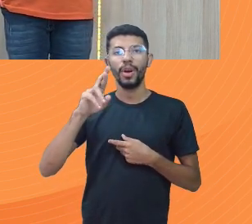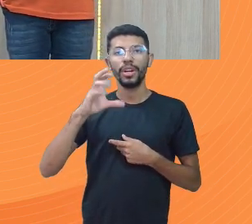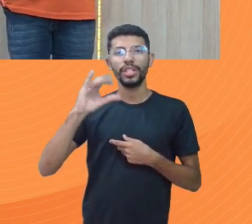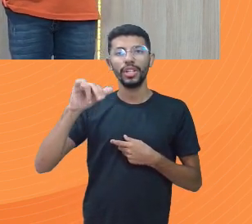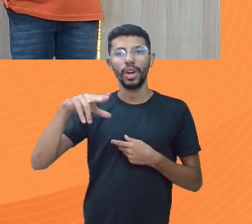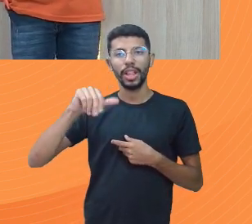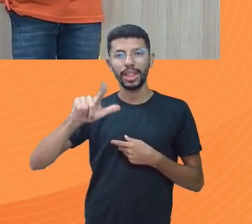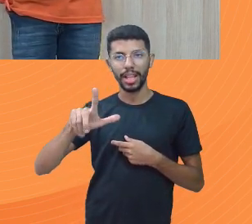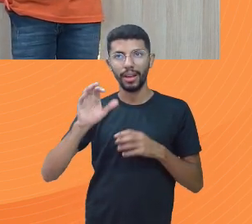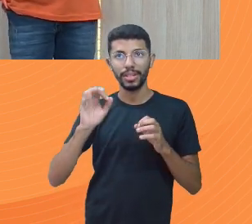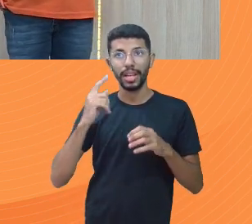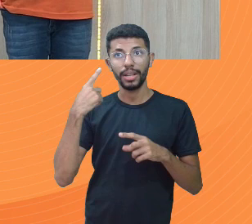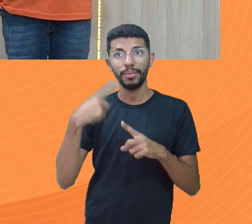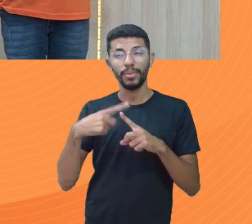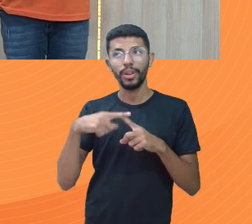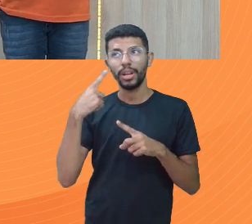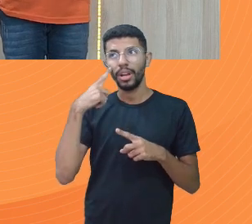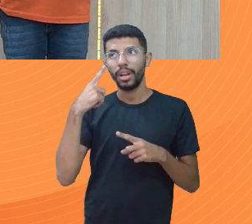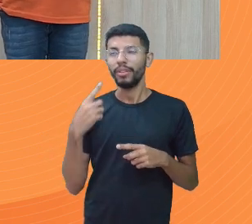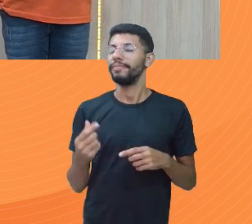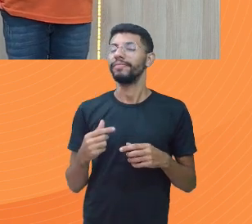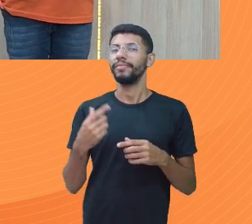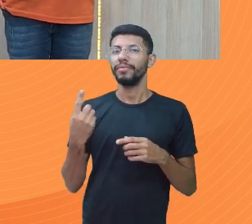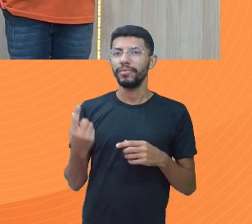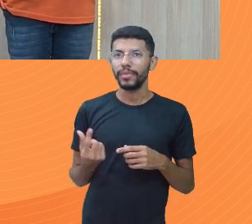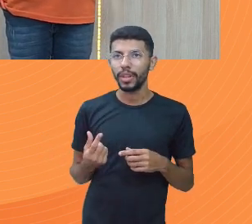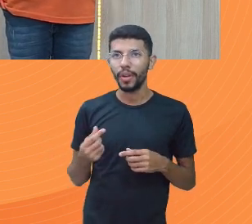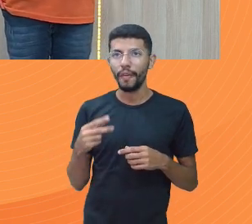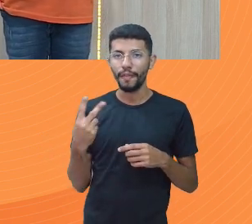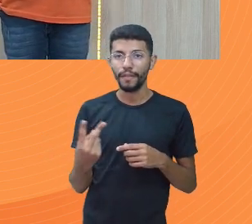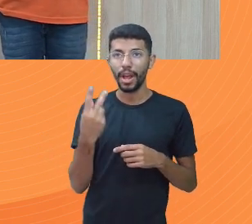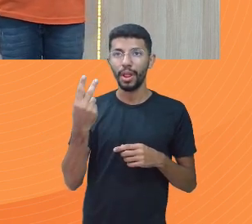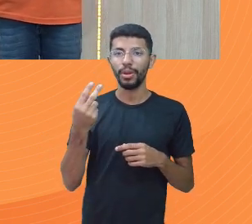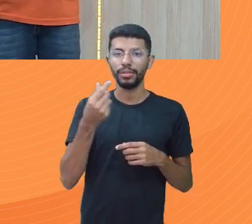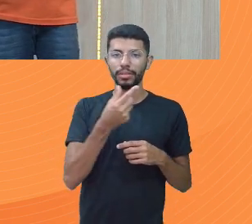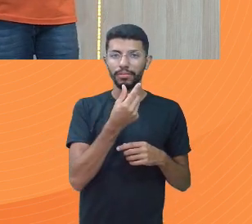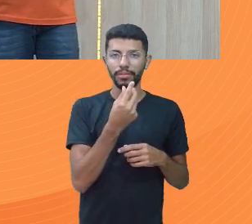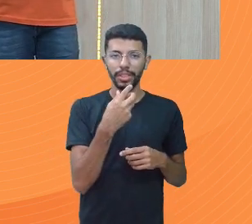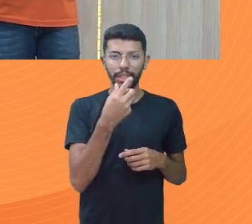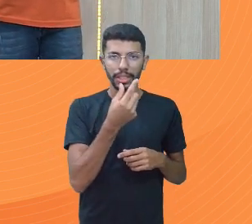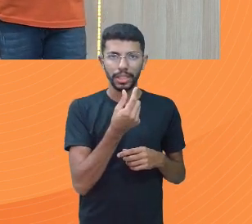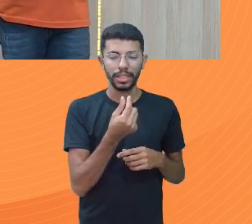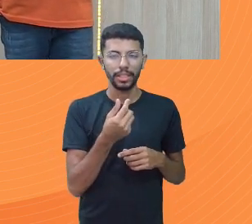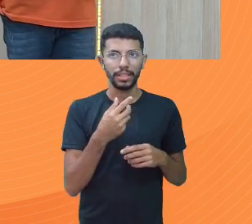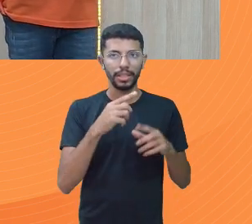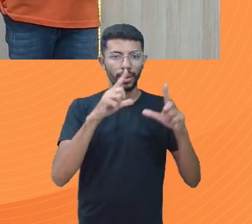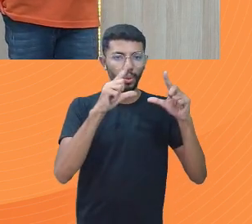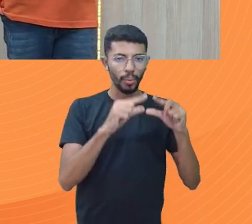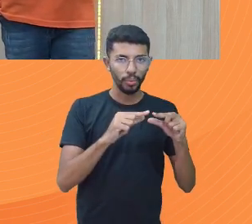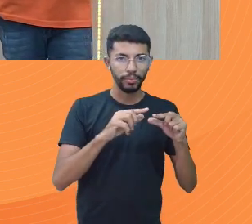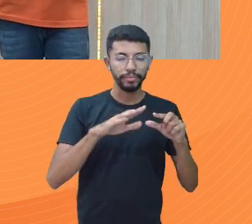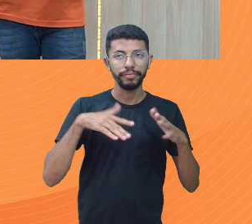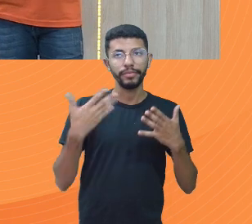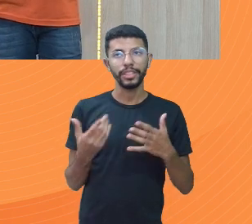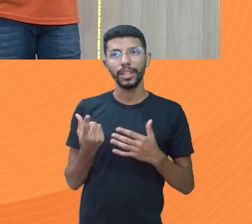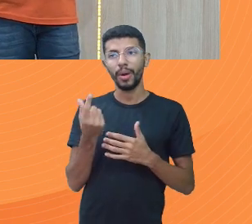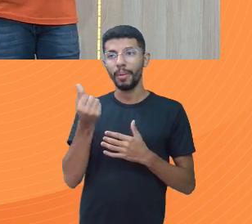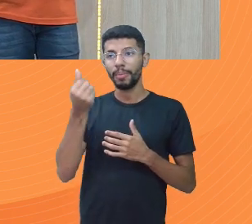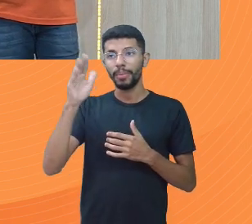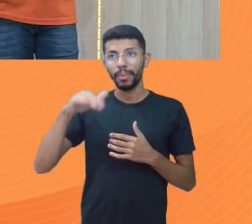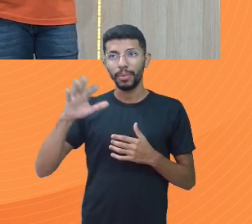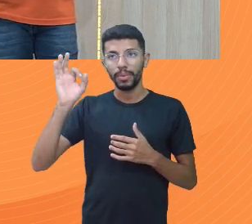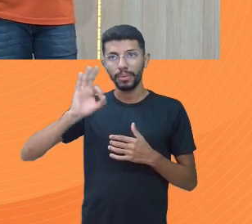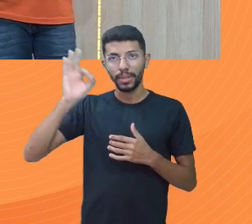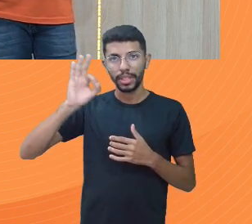Quando eu diminuo o valor, a porcentagem também diminui. Então, estou diante de grandezas diretamente proporcionais.